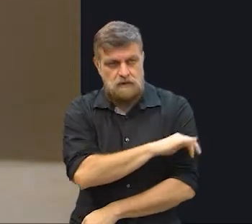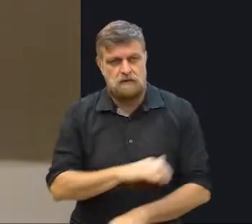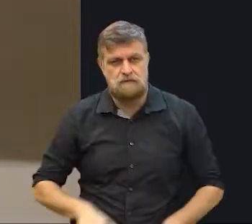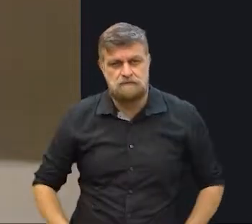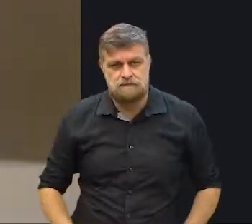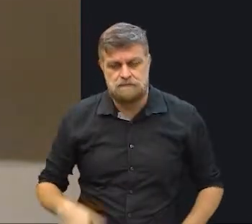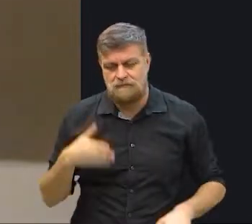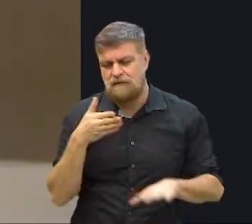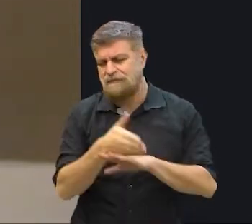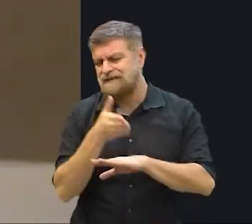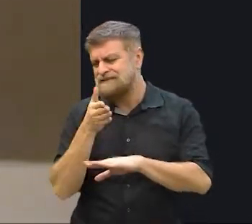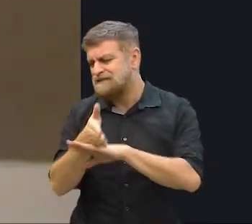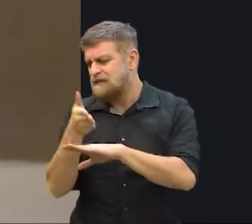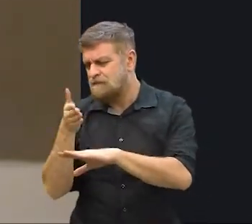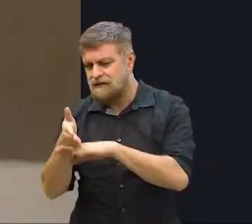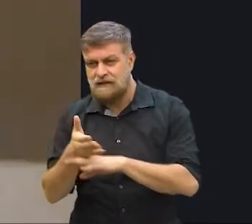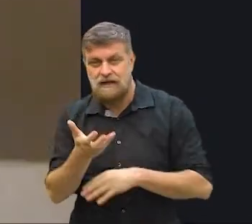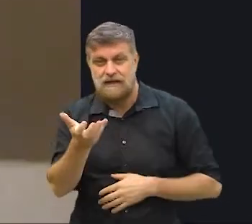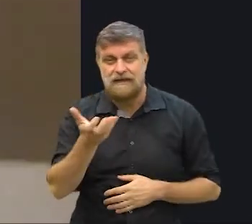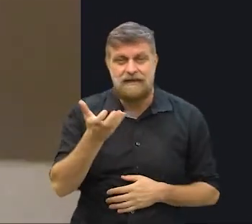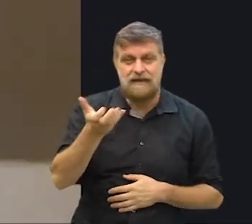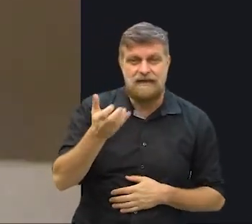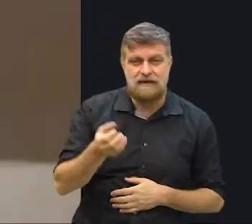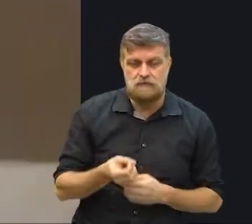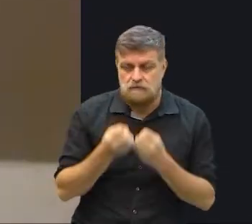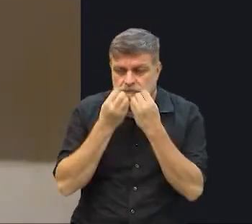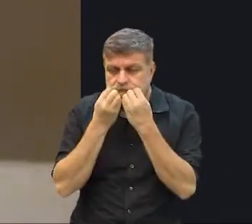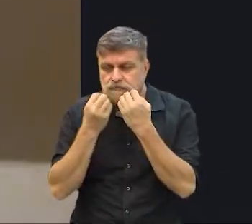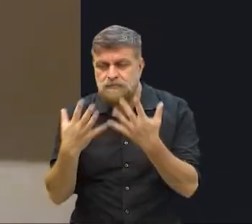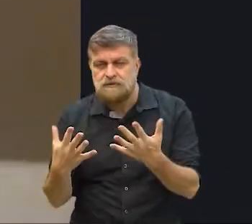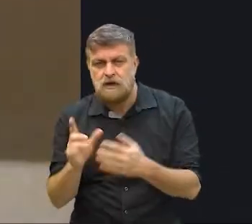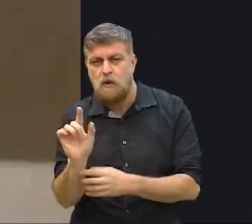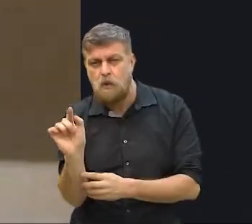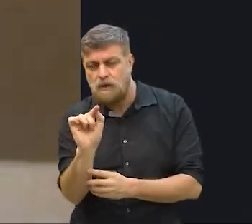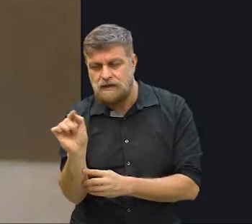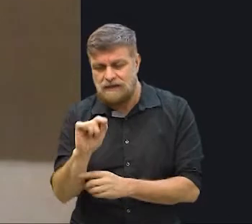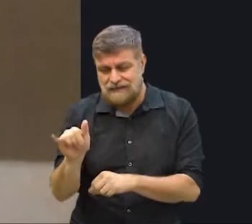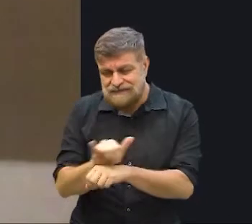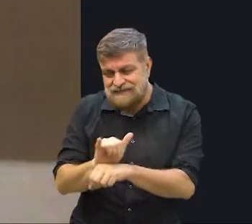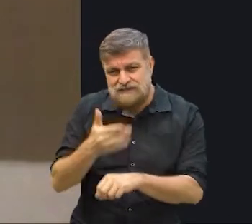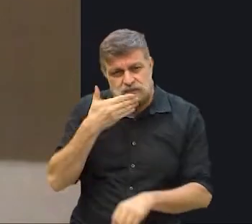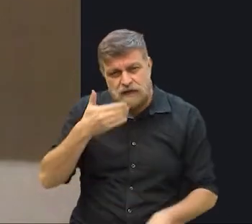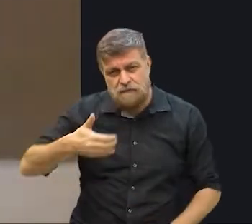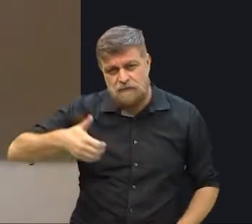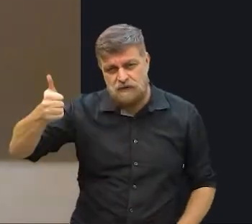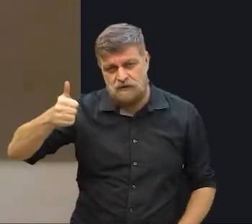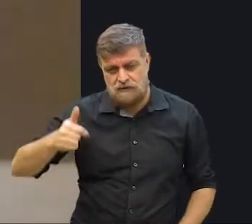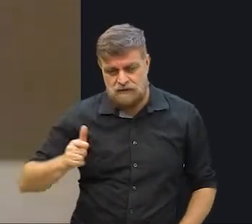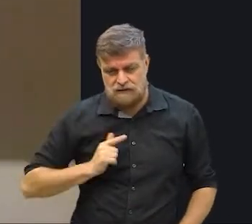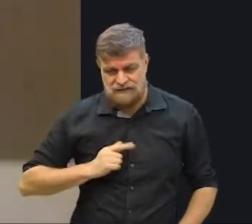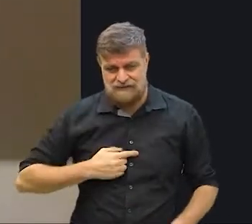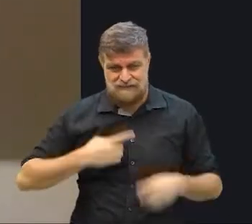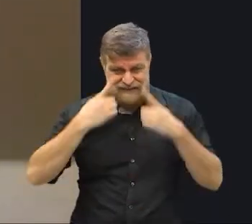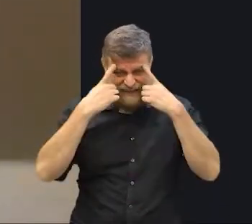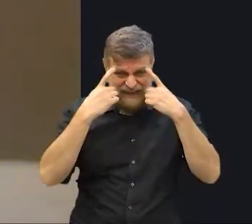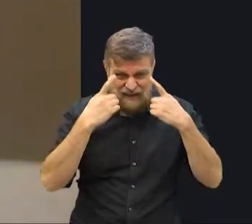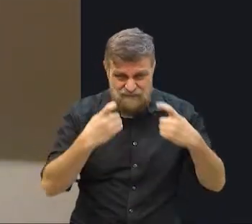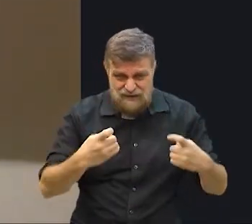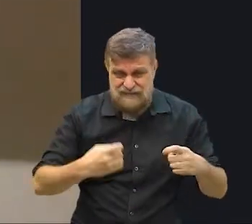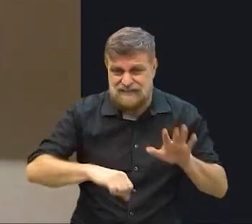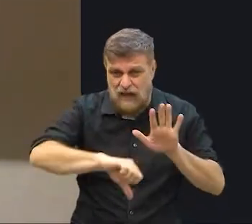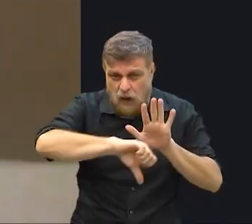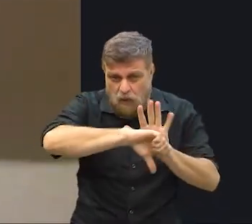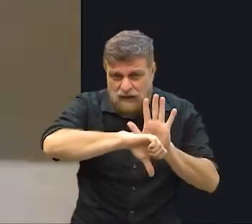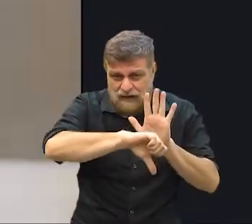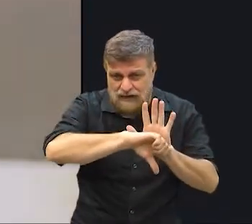Janeiro, participar querendo dizer que a melhor solução para esse